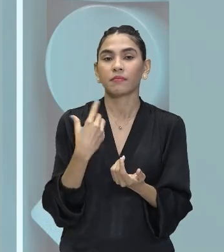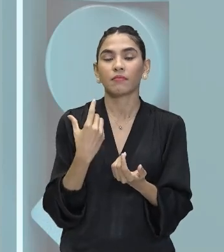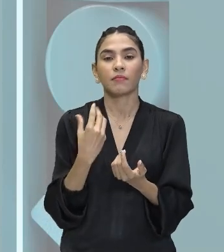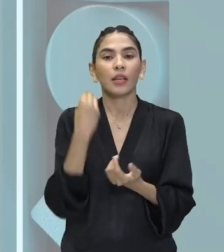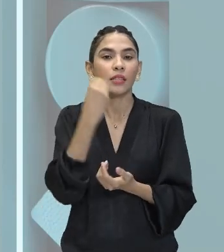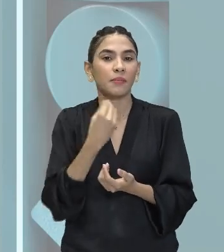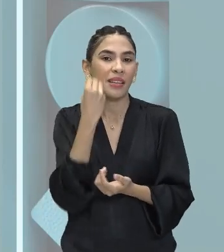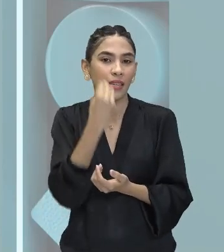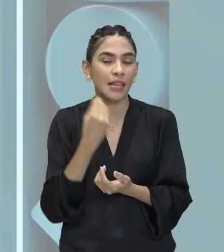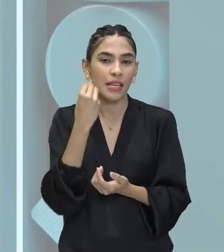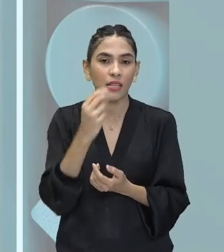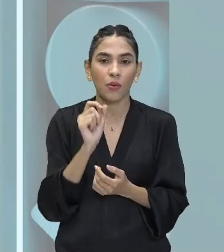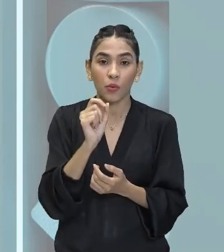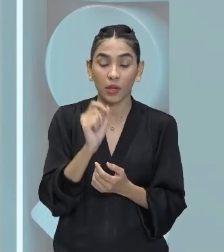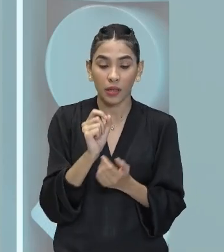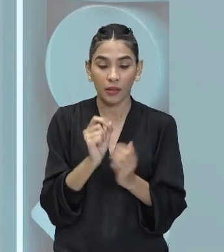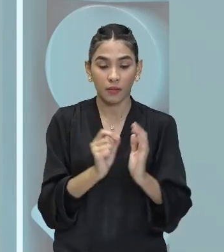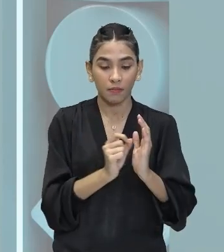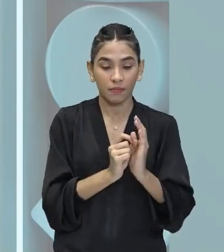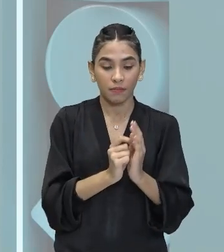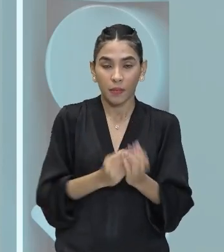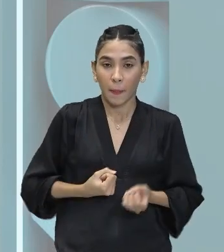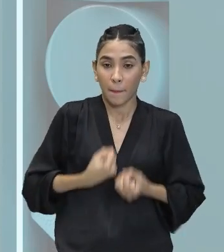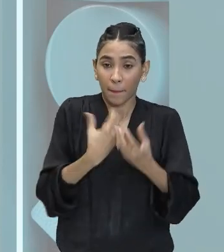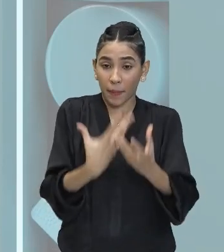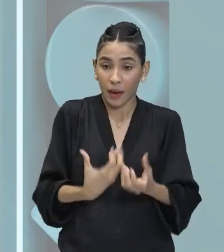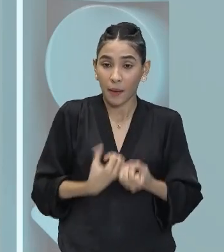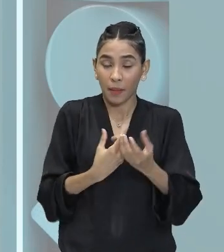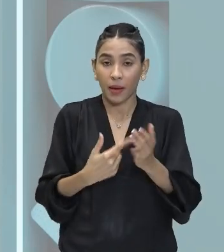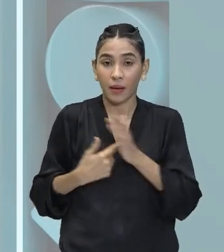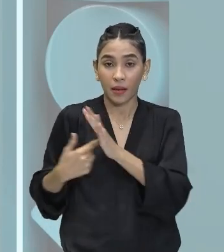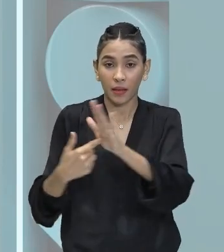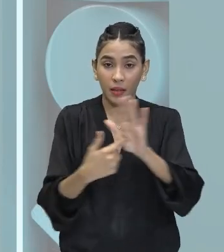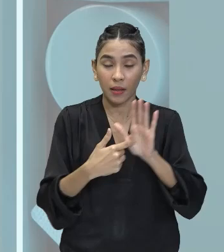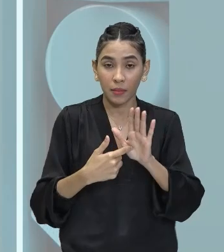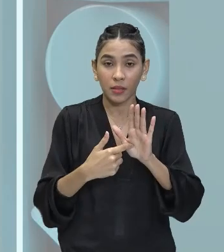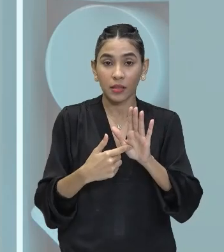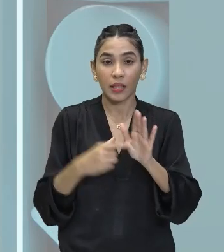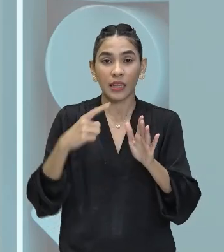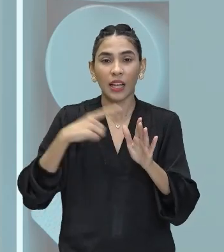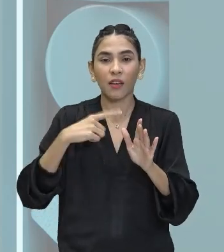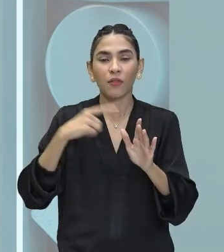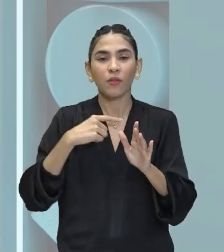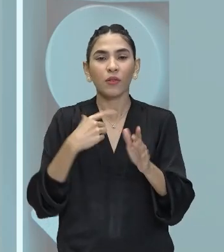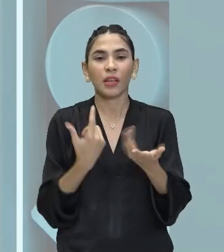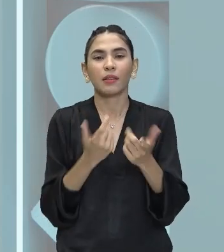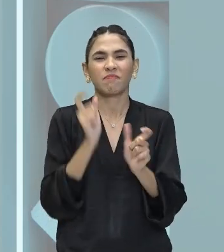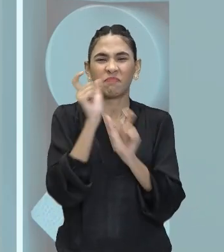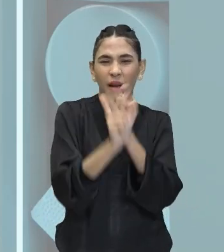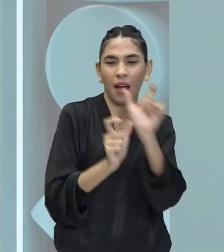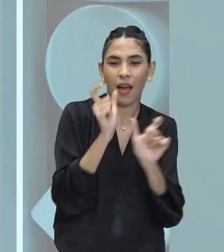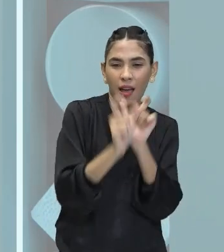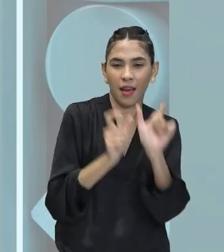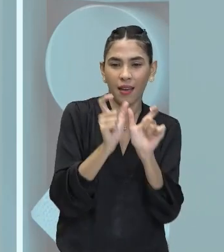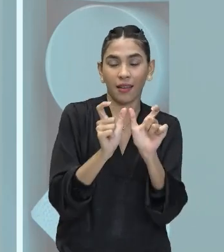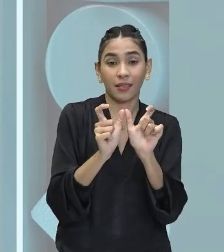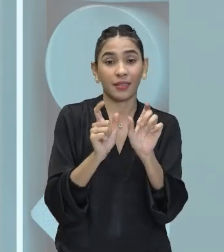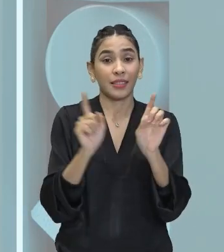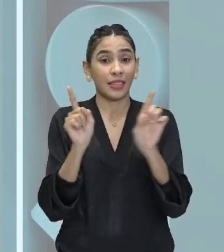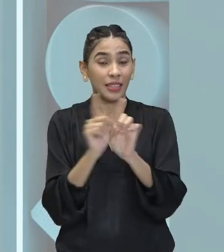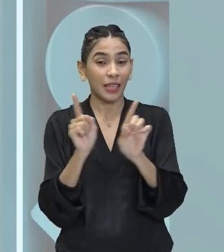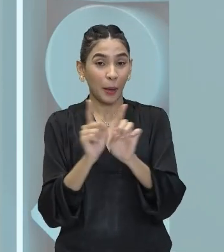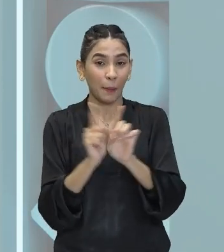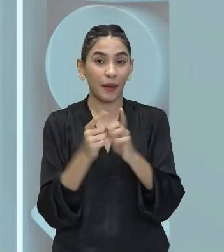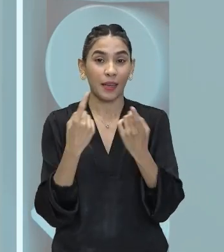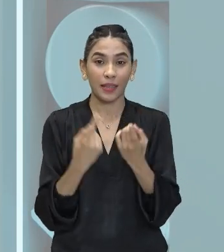ao longo da sua declamação, da sua apresentação, houve vaias, isso mesmo. E há quem diga, inclusive, que